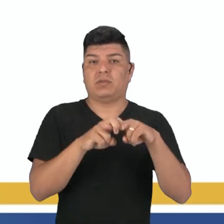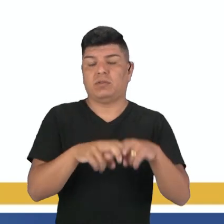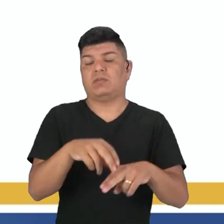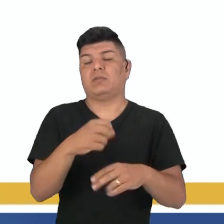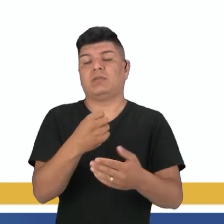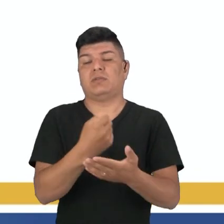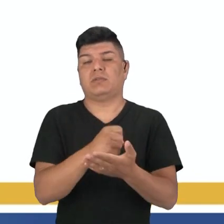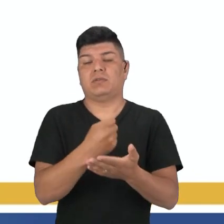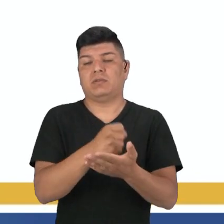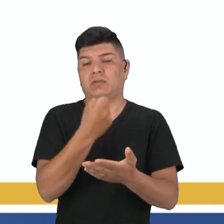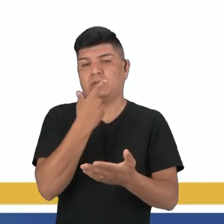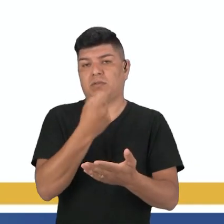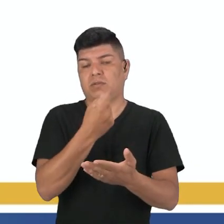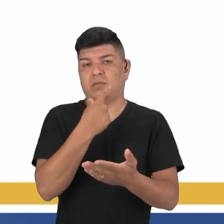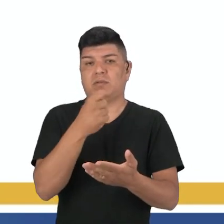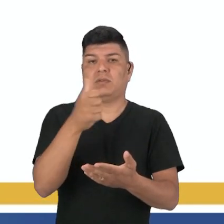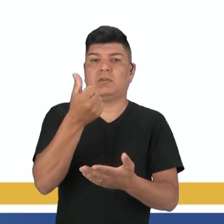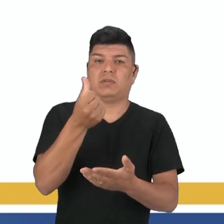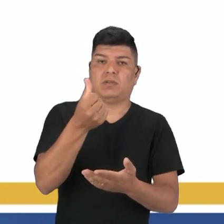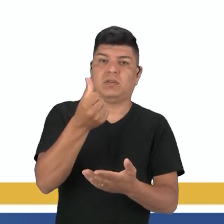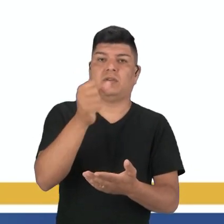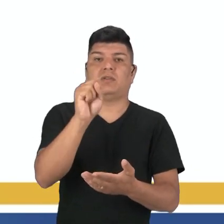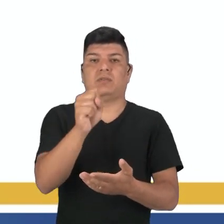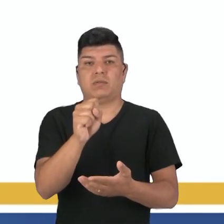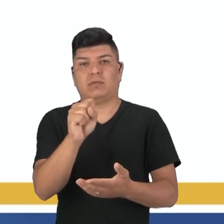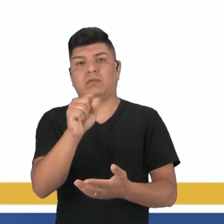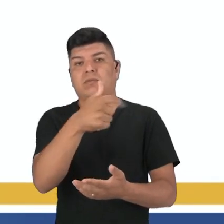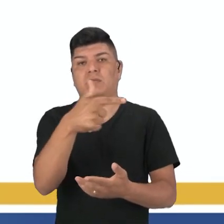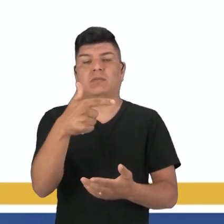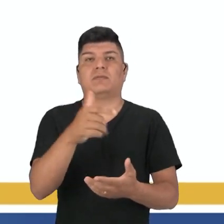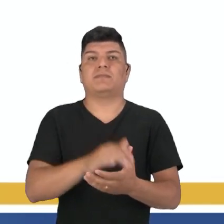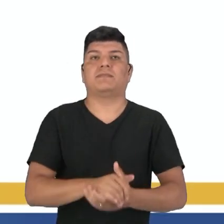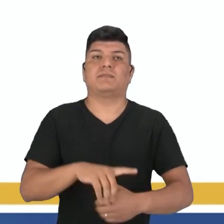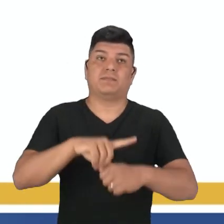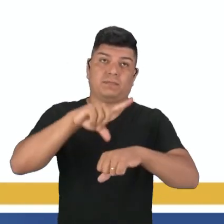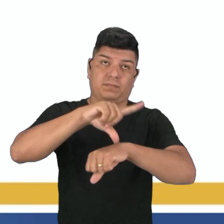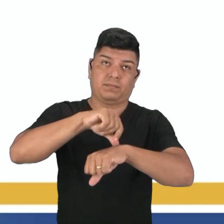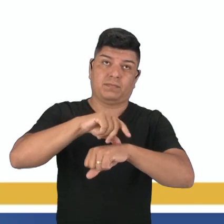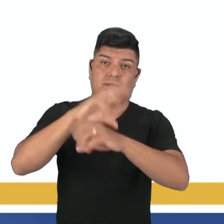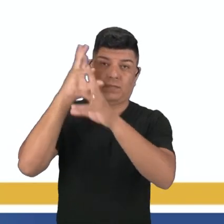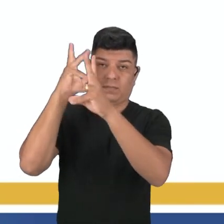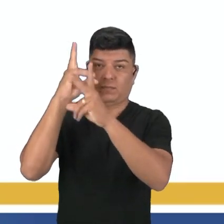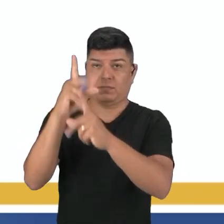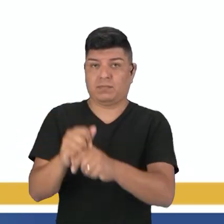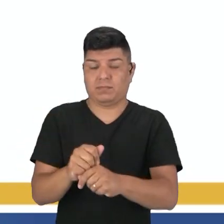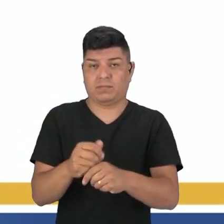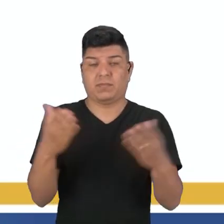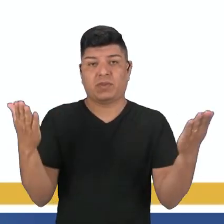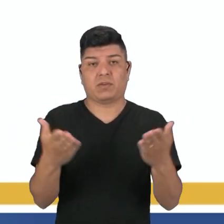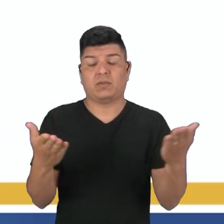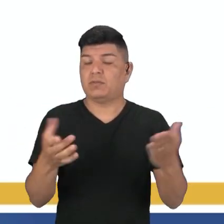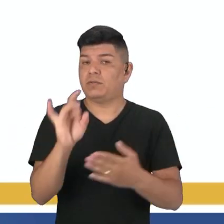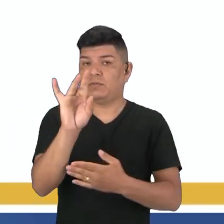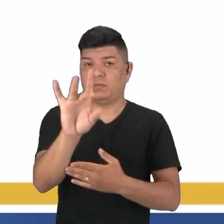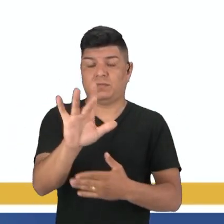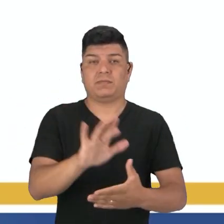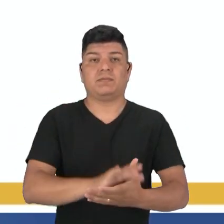tomados de 6 em 6 horas, 8 em 8 horas ou de 12 em 12 horas. E para relembrar, né? Por hoje encerramos nossa